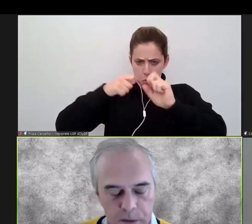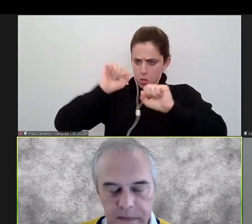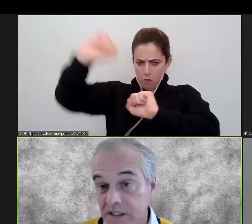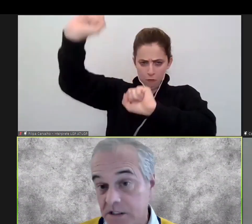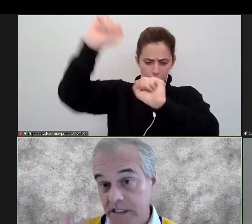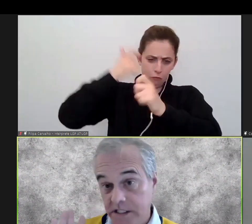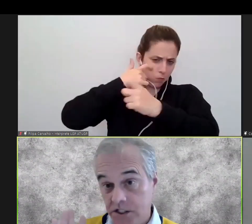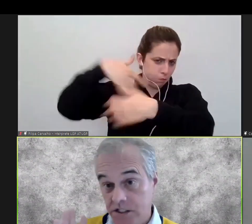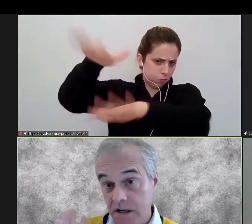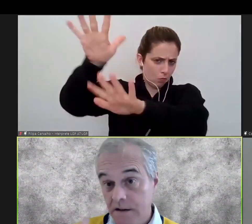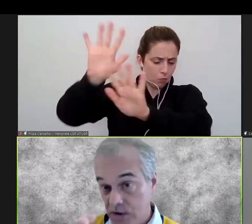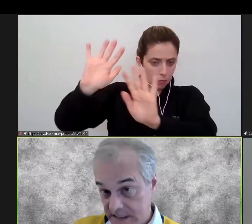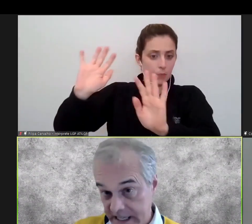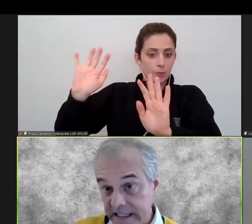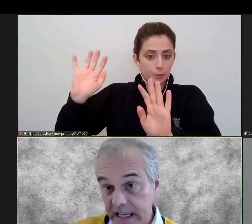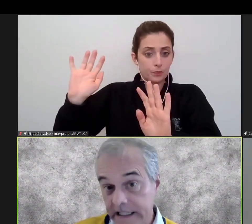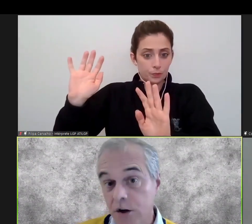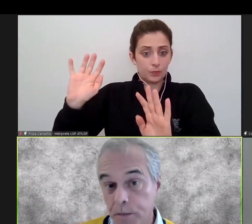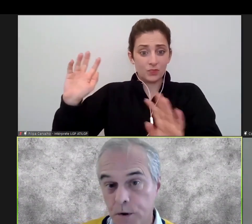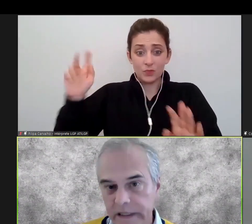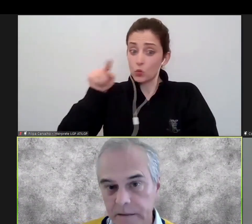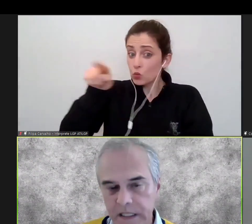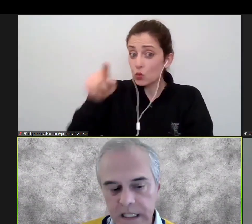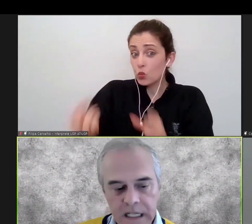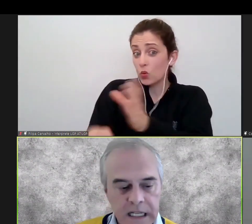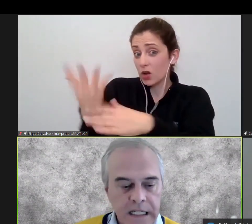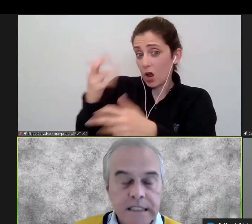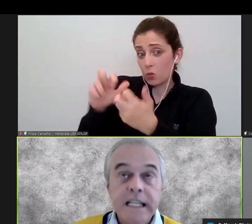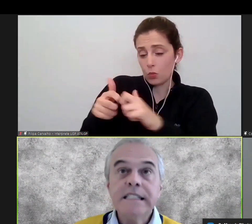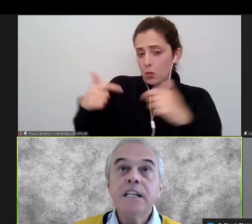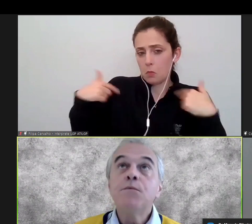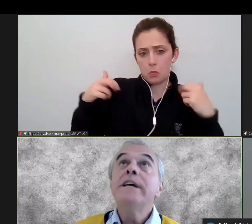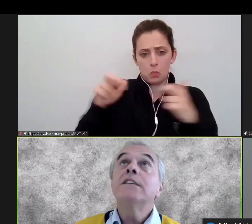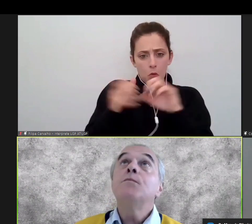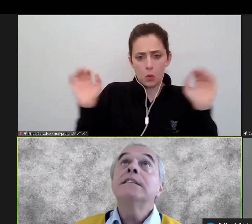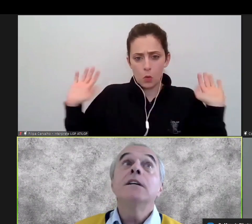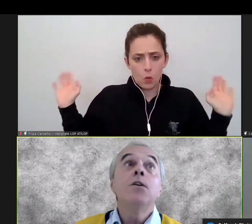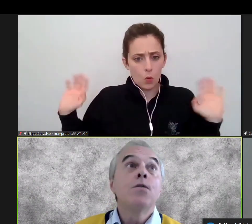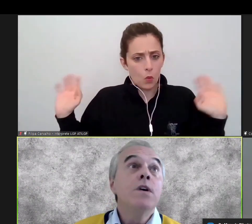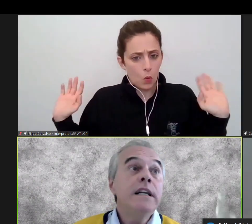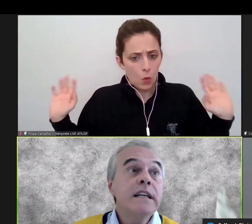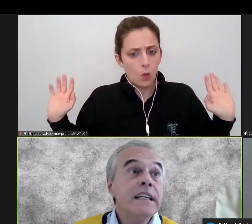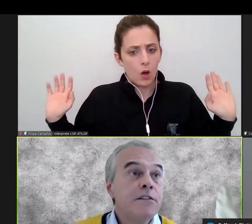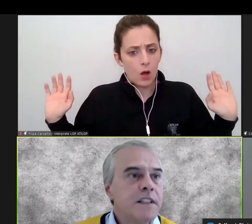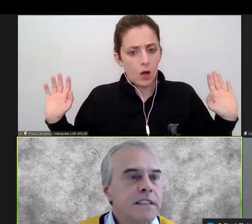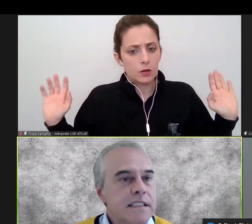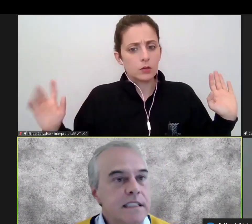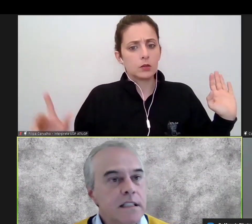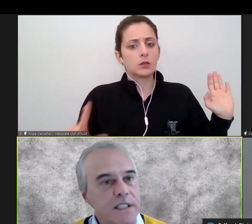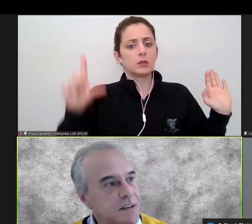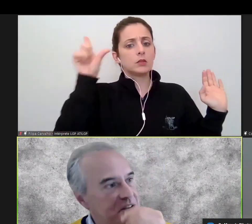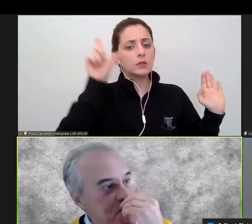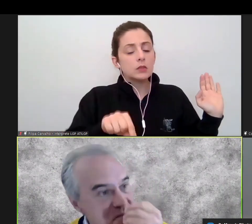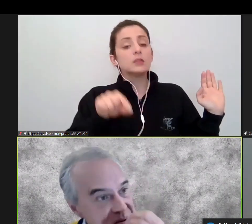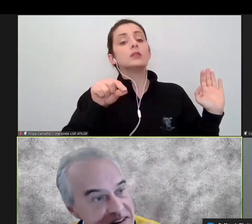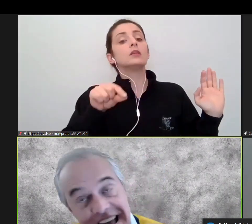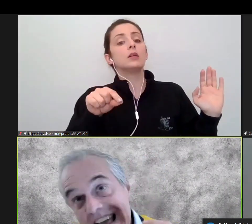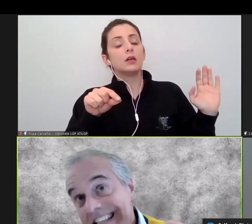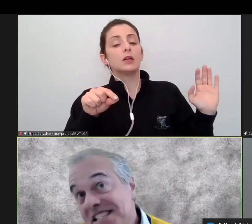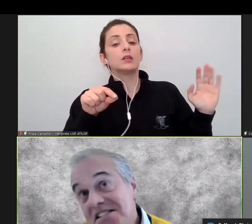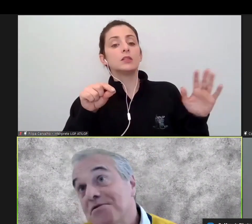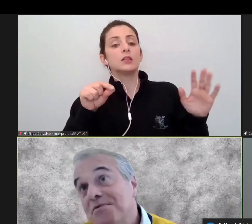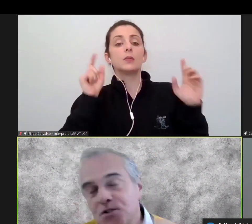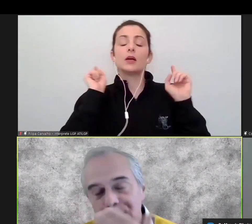do problema, isso não existe. Você que criou o problema. Terceiro momento começa a loucura, aquela fantasia,